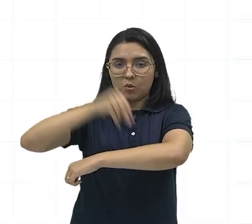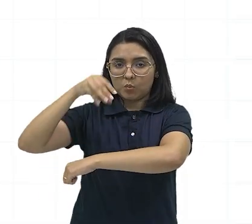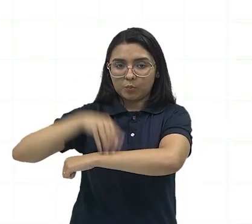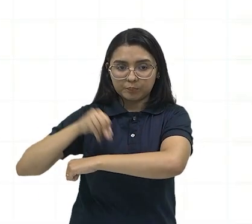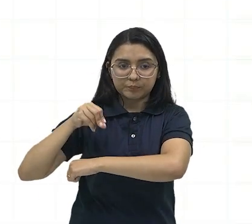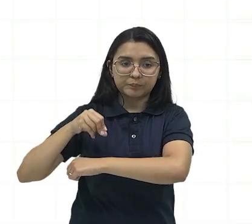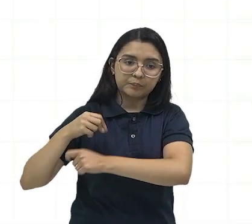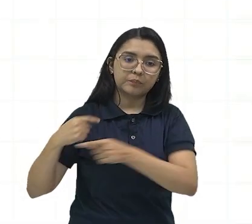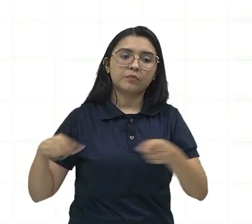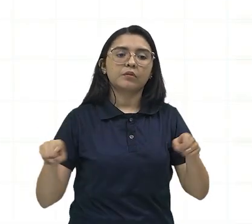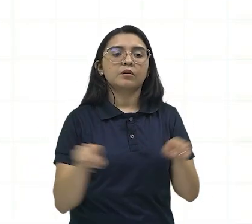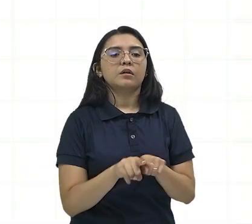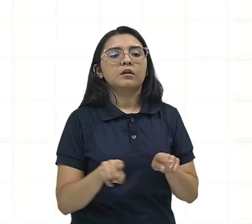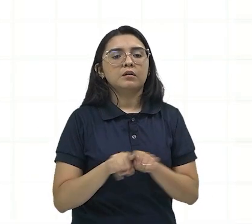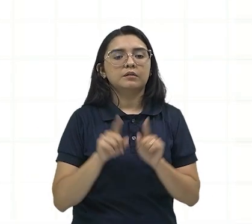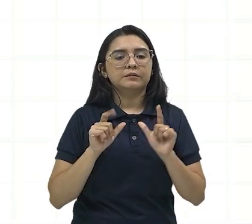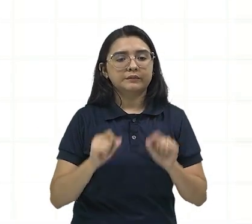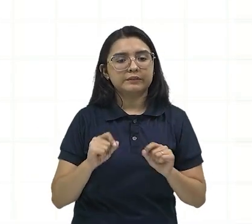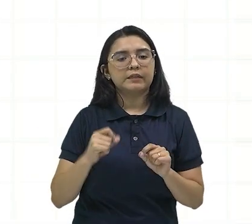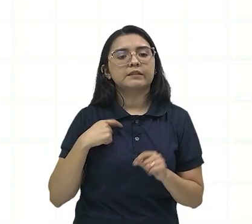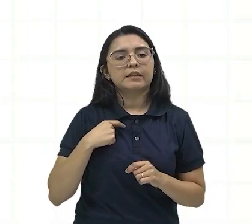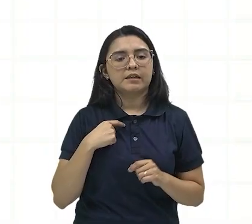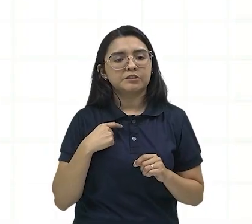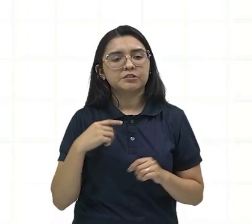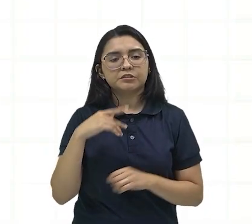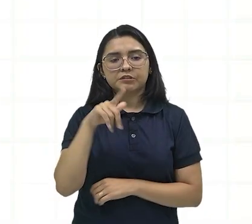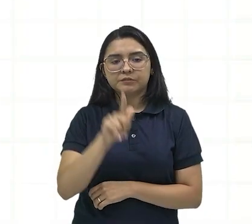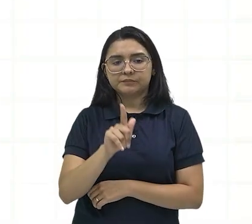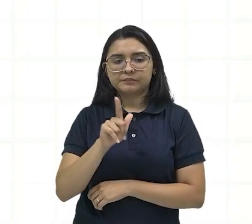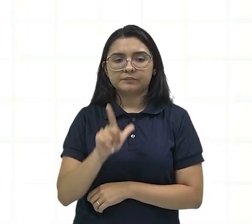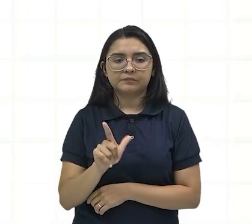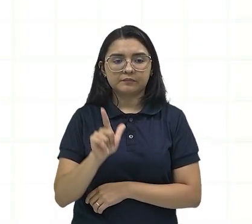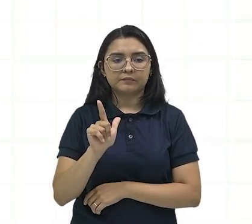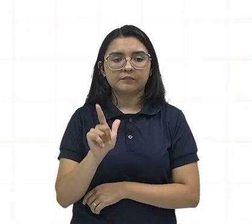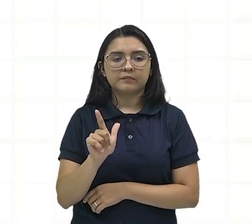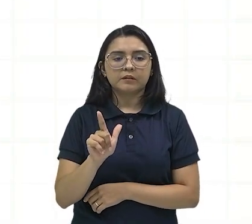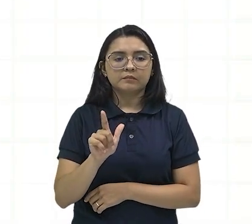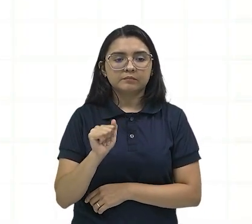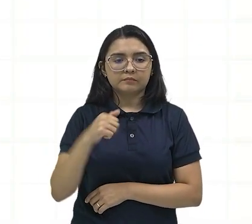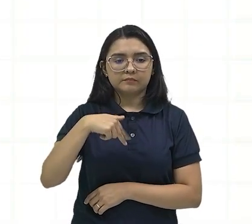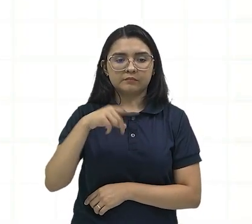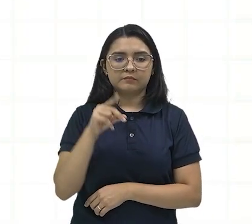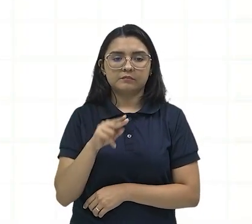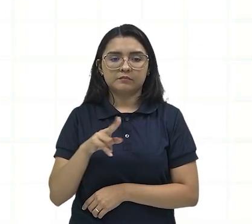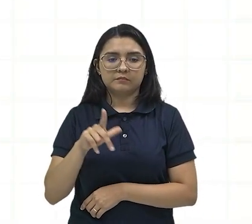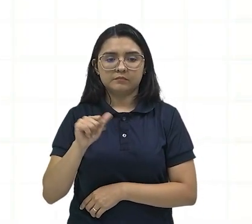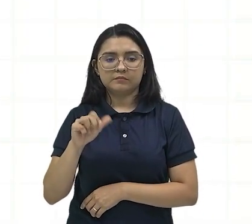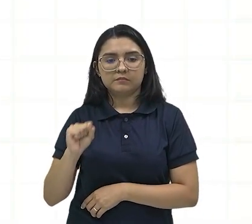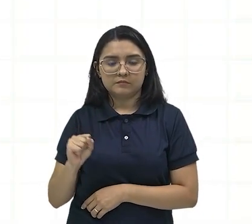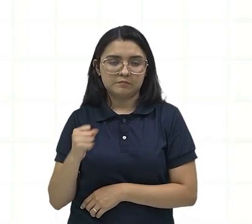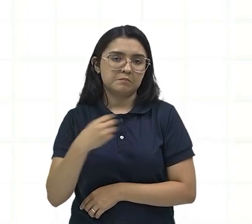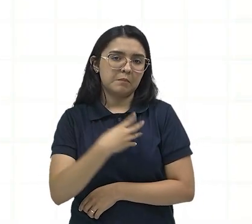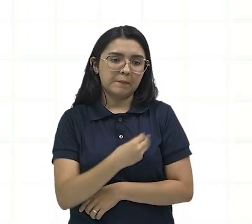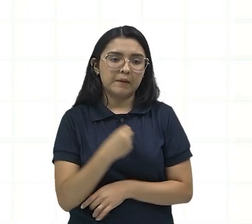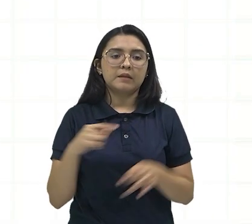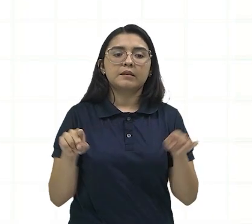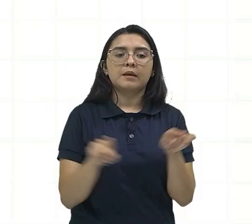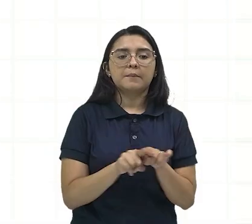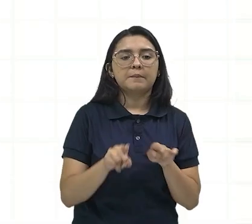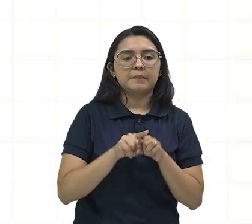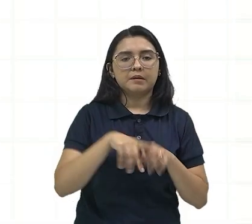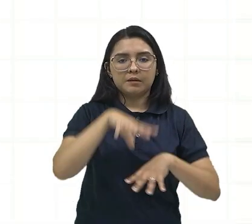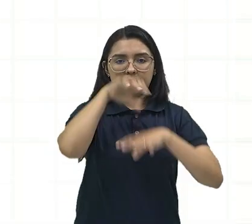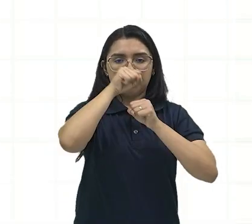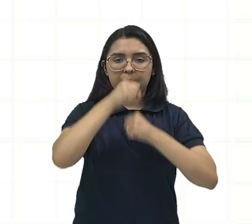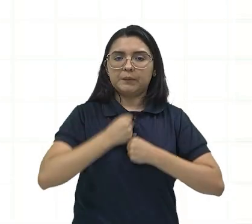a presença de glândulas mamárias e respiração pulmonar. E olha aí, você está vendo um gatinho aí,